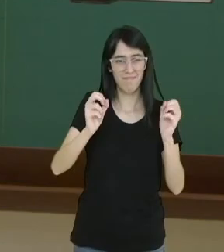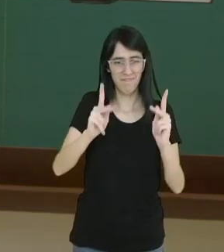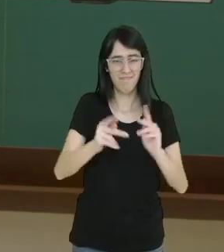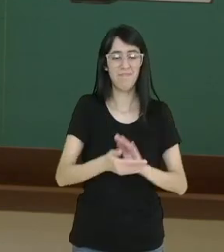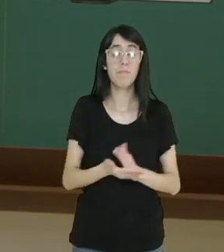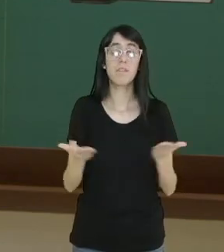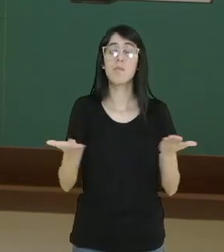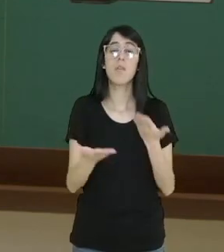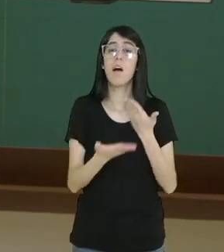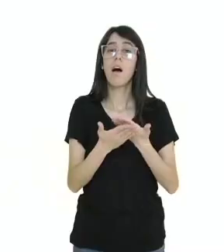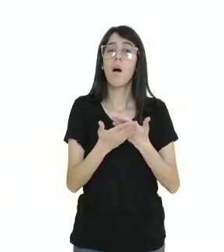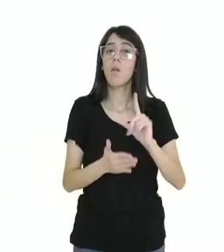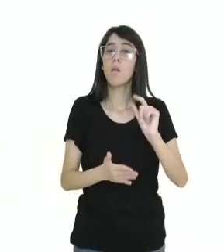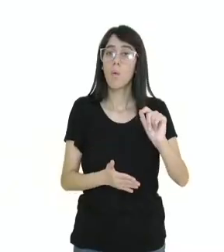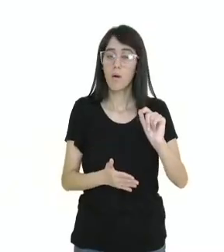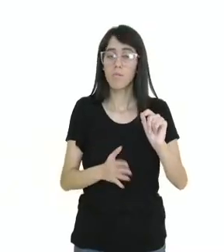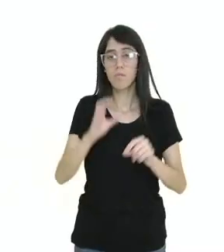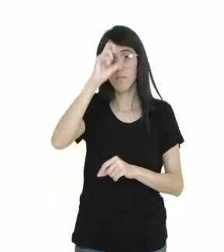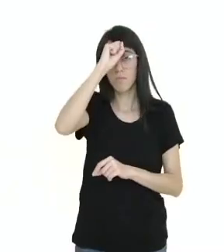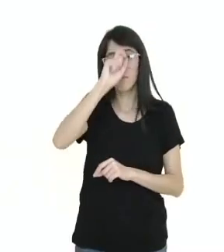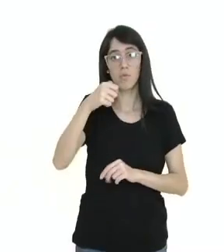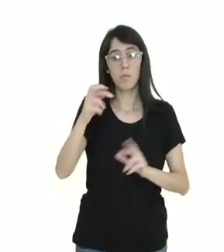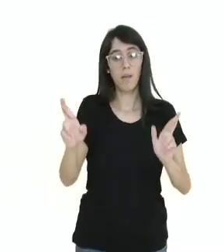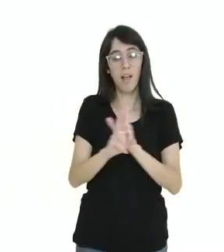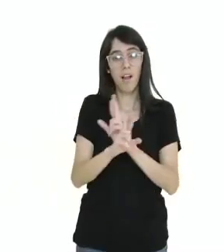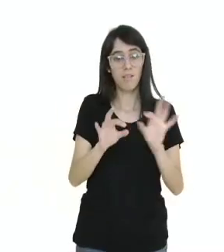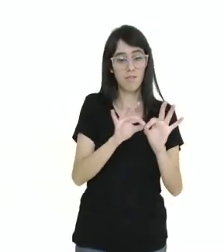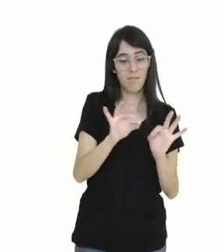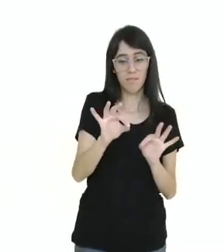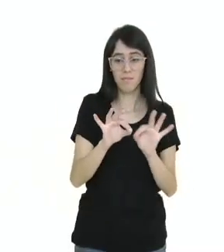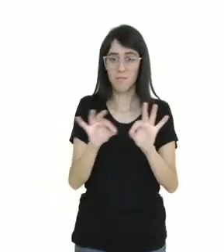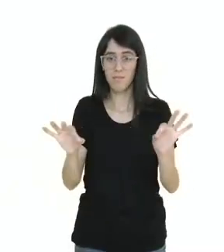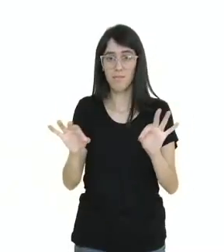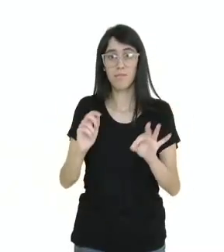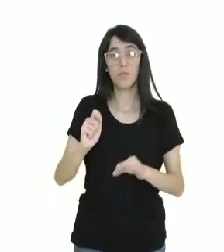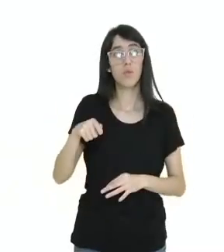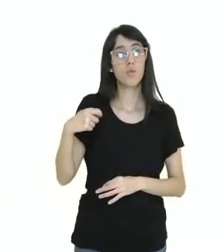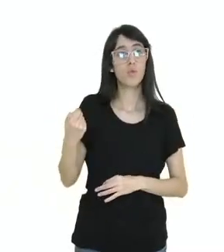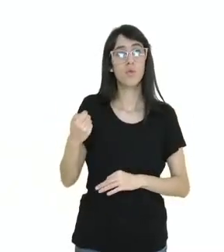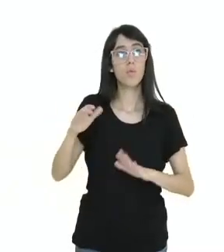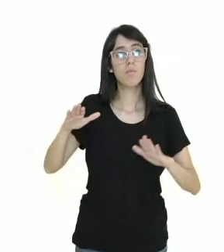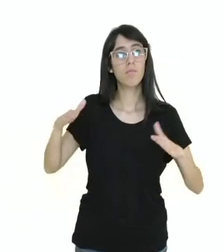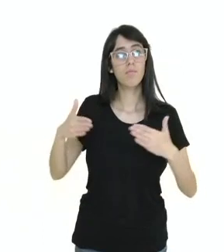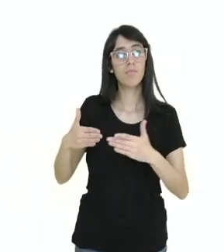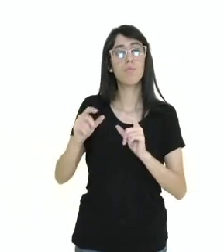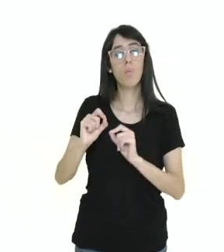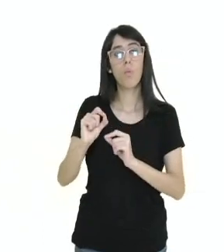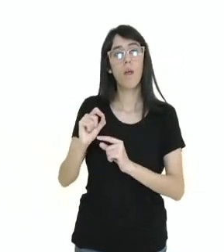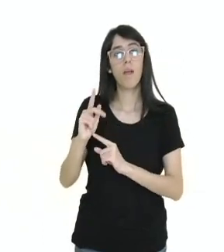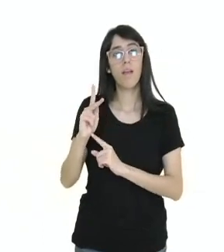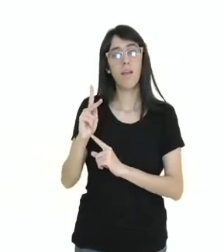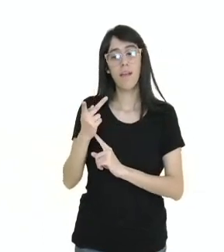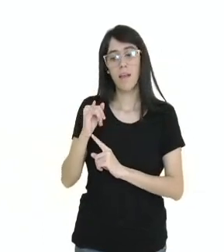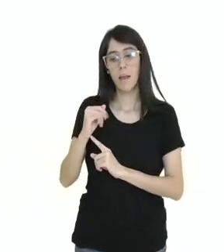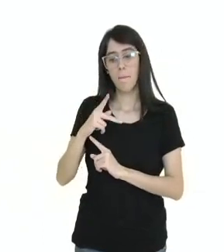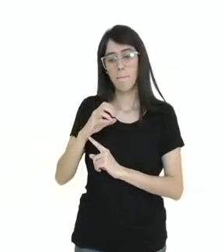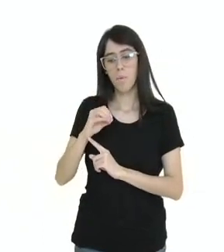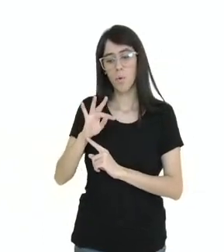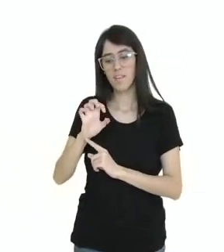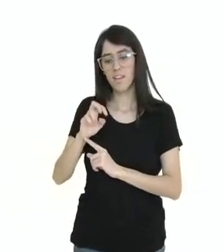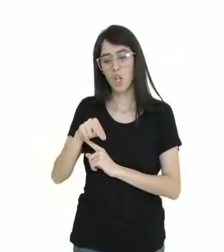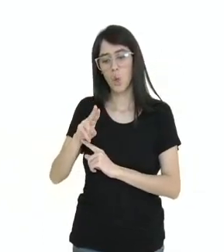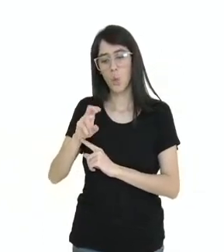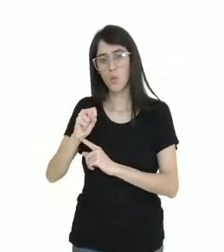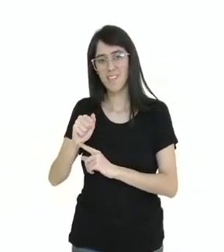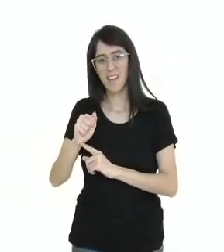vimos? Estabelecemos relações métricas no triângulo retângulo em relação à hipotenusa, em relação à altura, né? A altura em relação à hipotenusa.